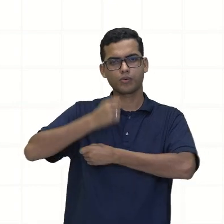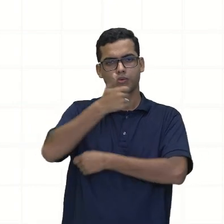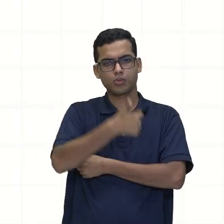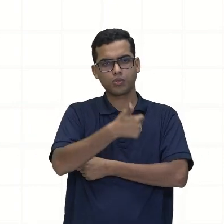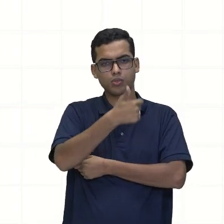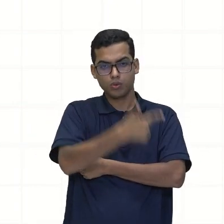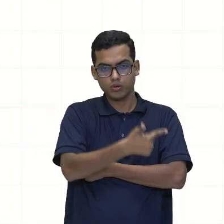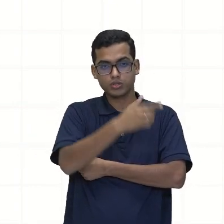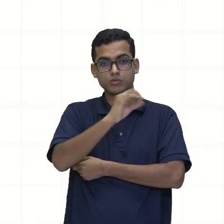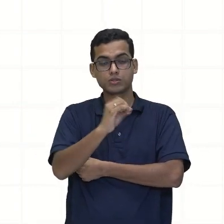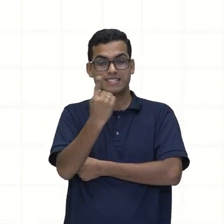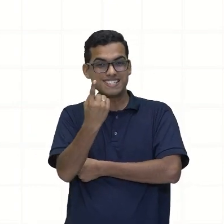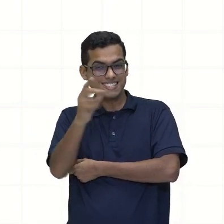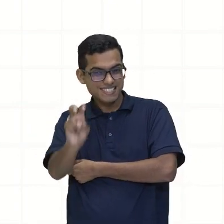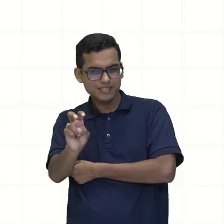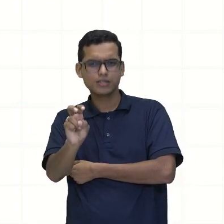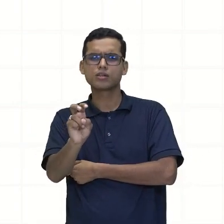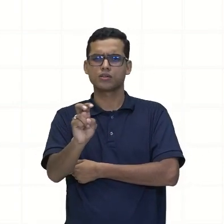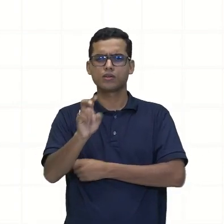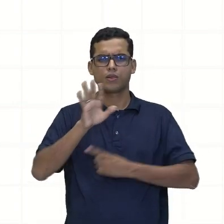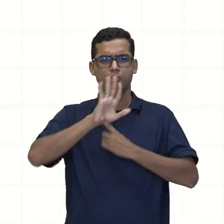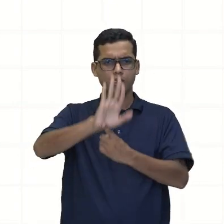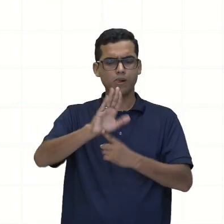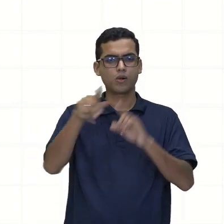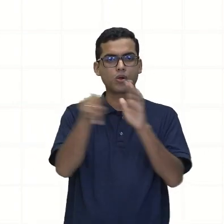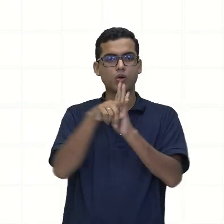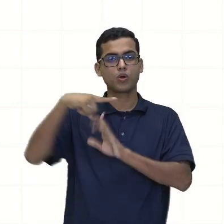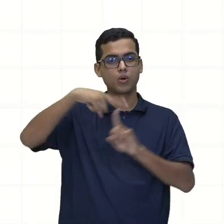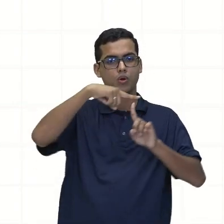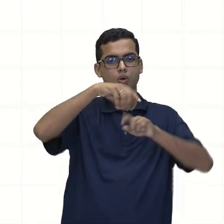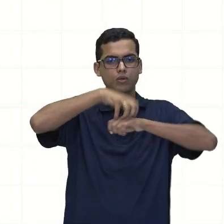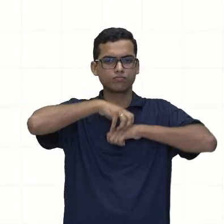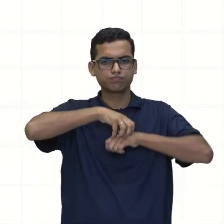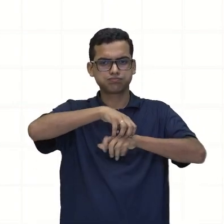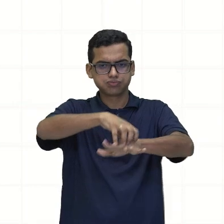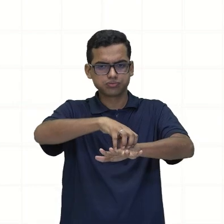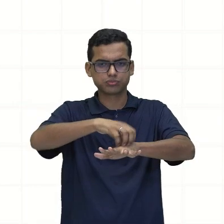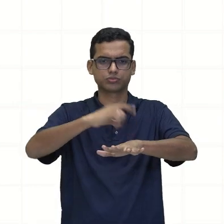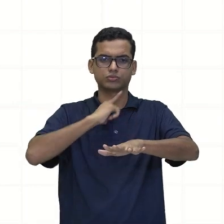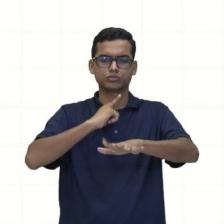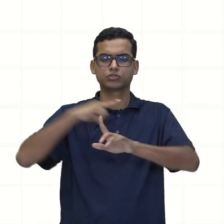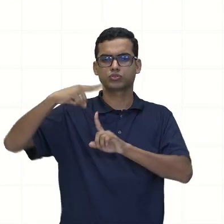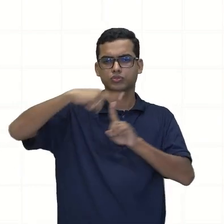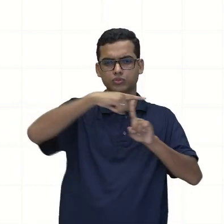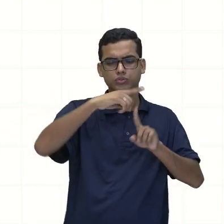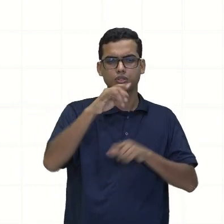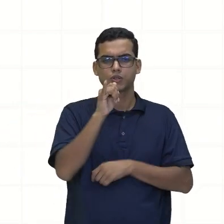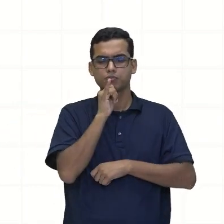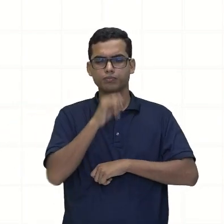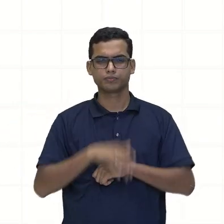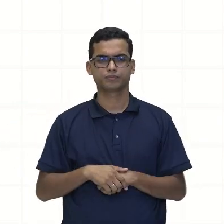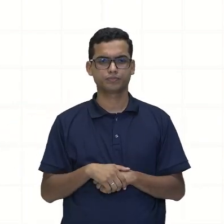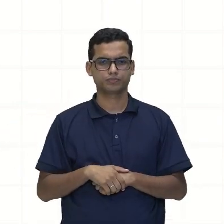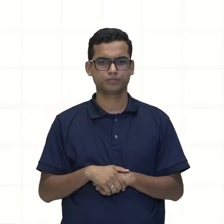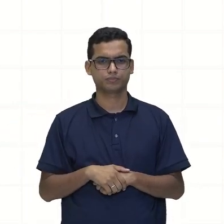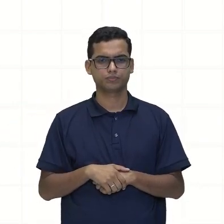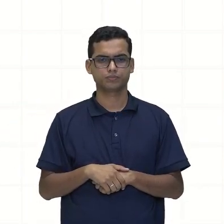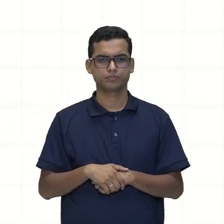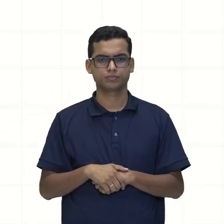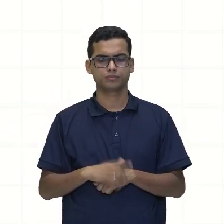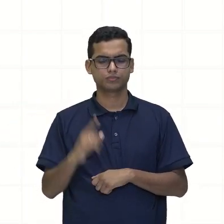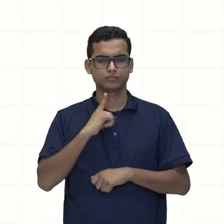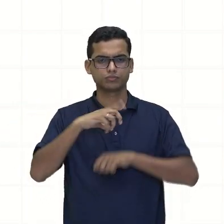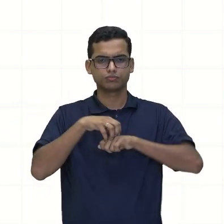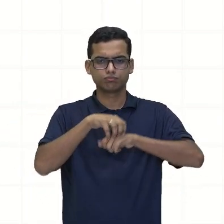de abastecimento, né? Observem aqui que nós temos os tipos de abastecimento, onde a gente vai ter a rede